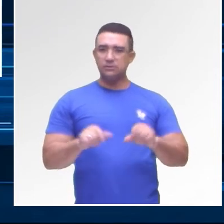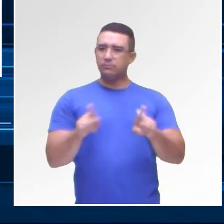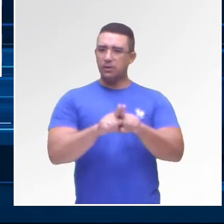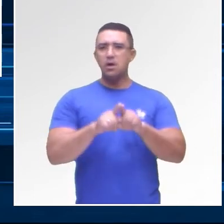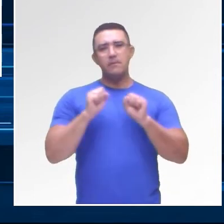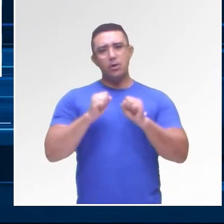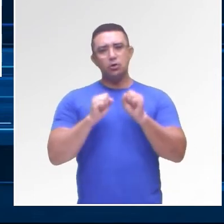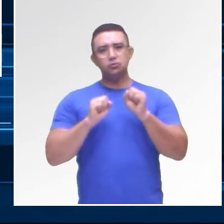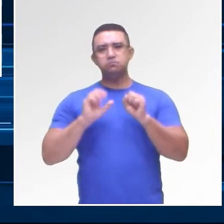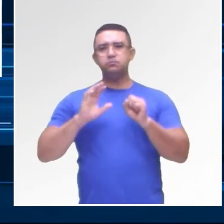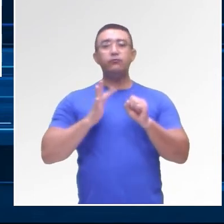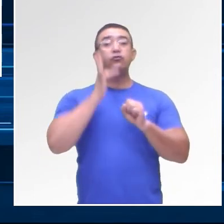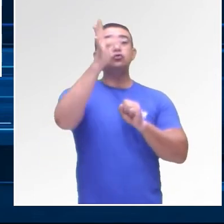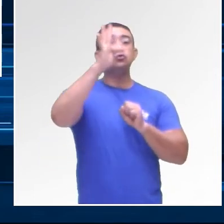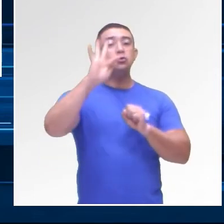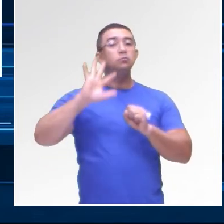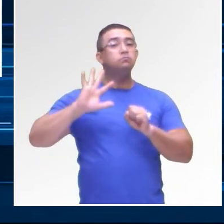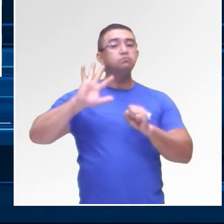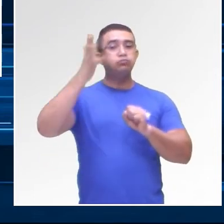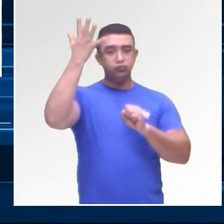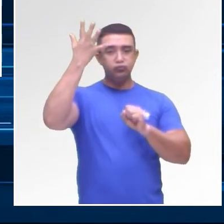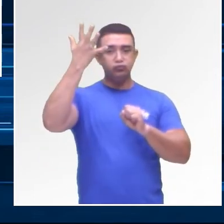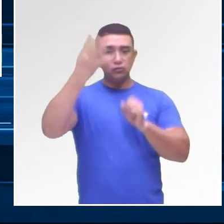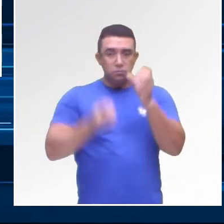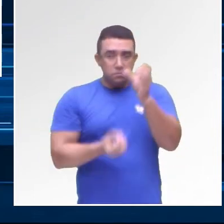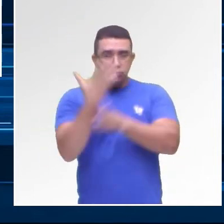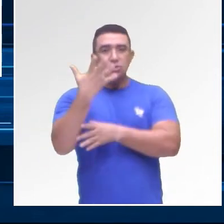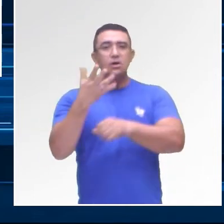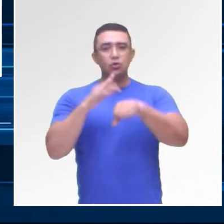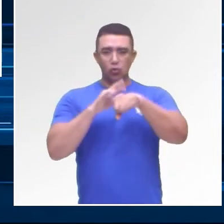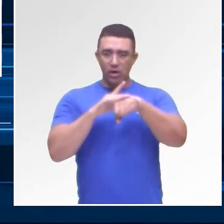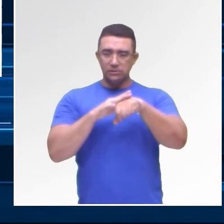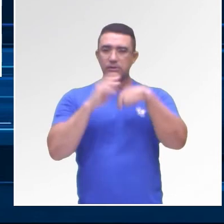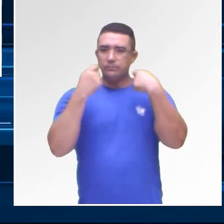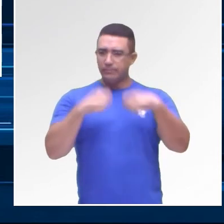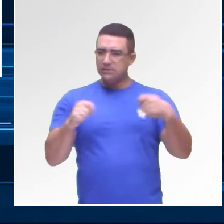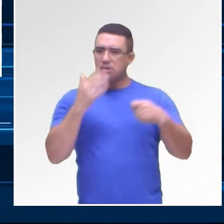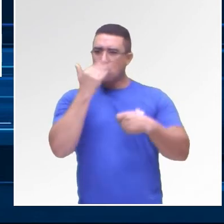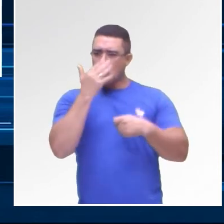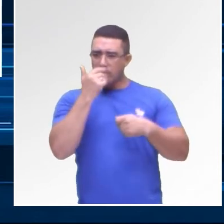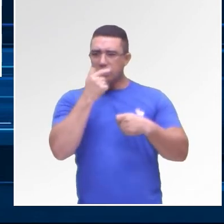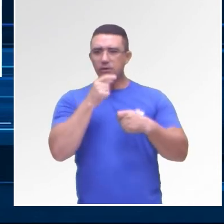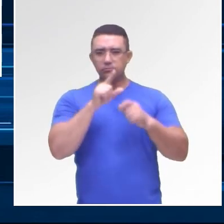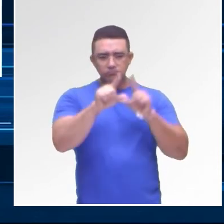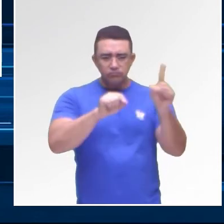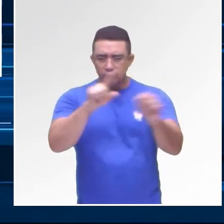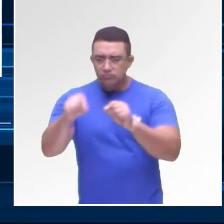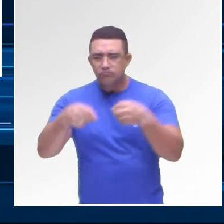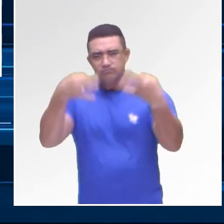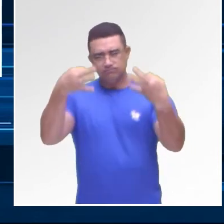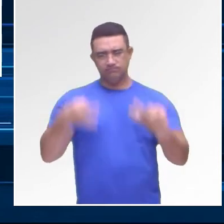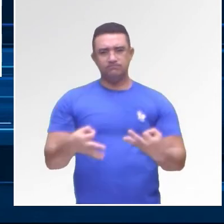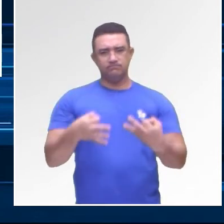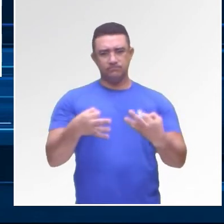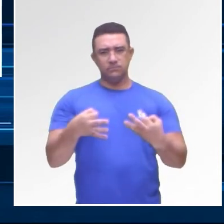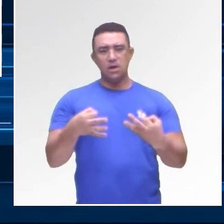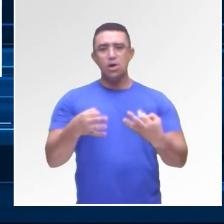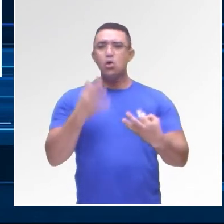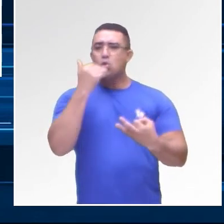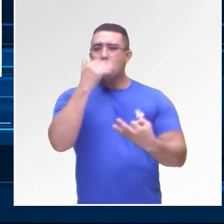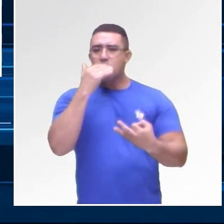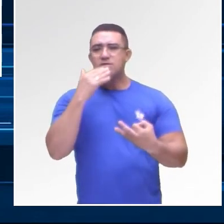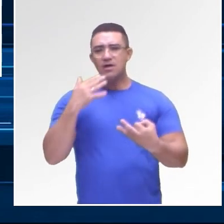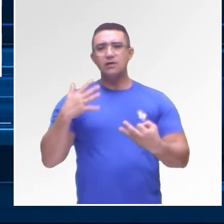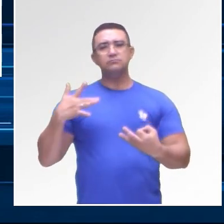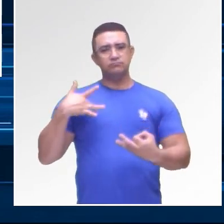saúde. Então, mais uma vez, cuidado com a alimentação é essencial. Então, uma das primeiras mudanças que a gente